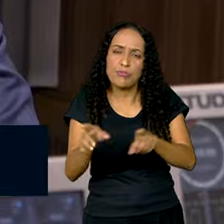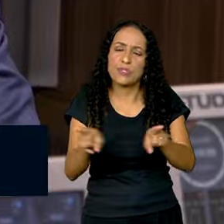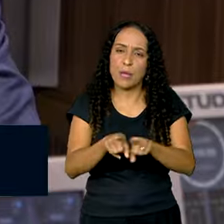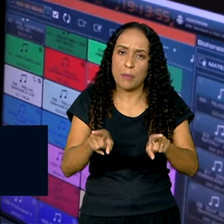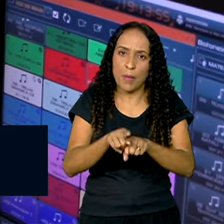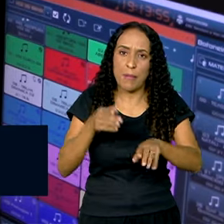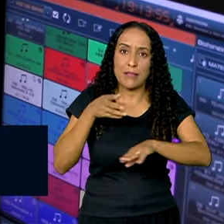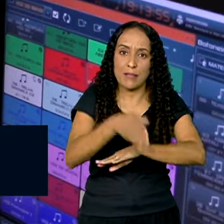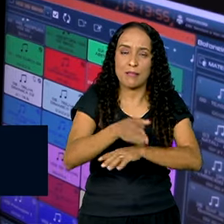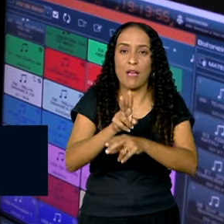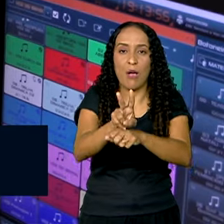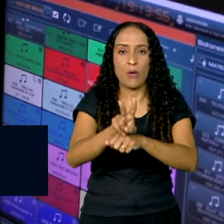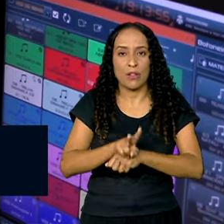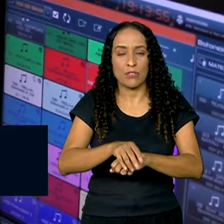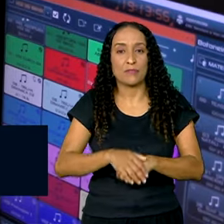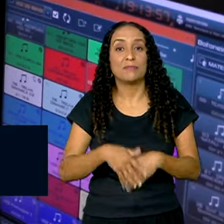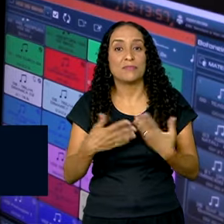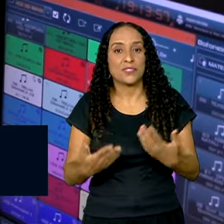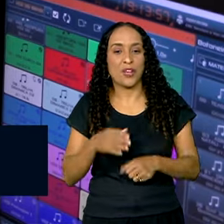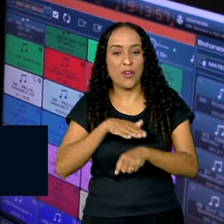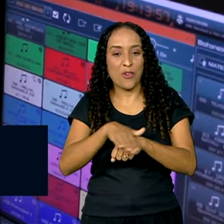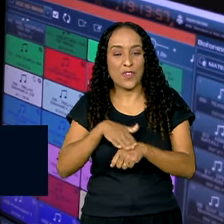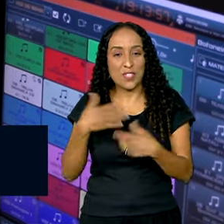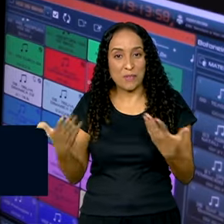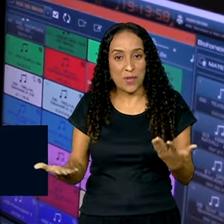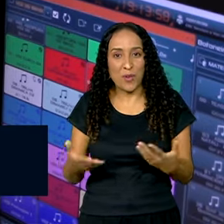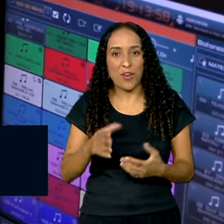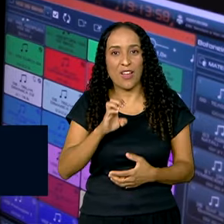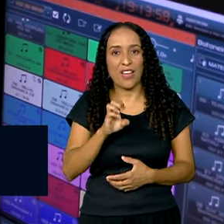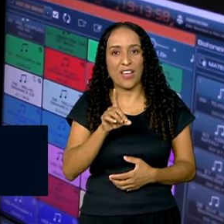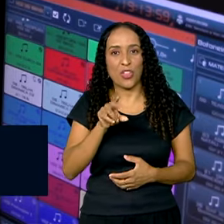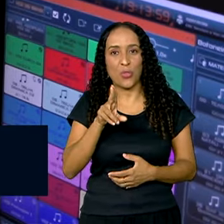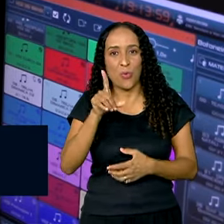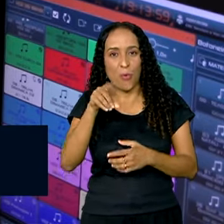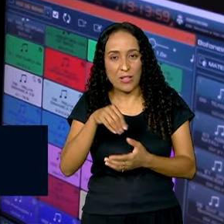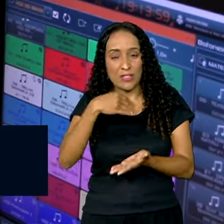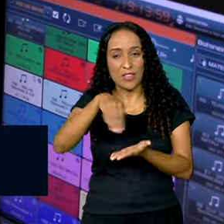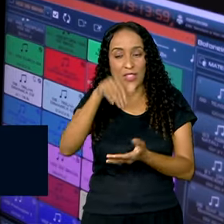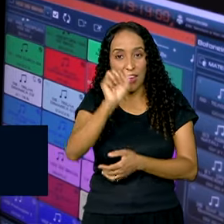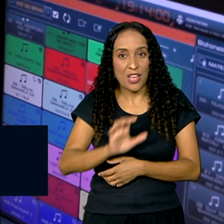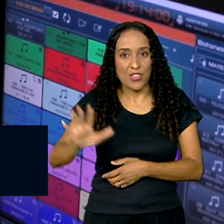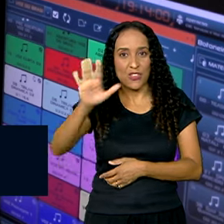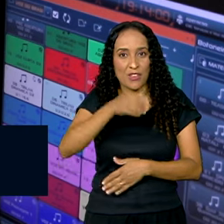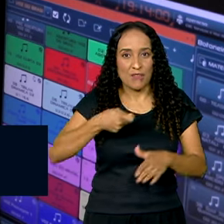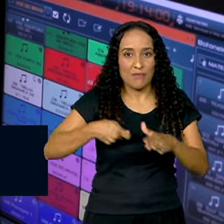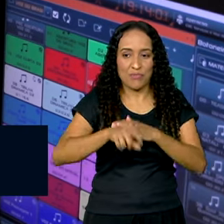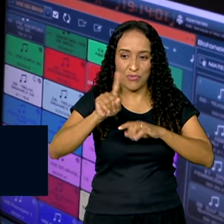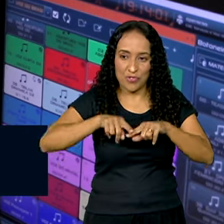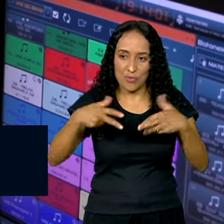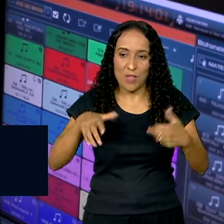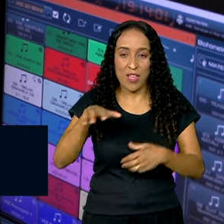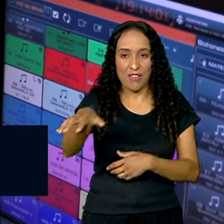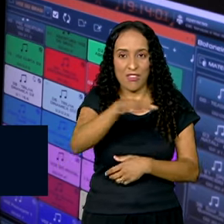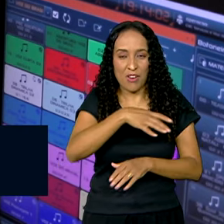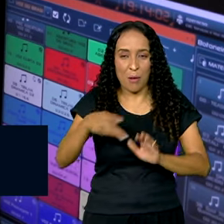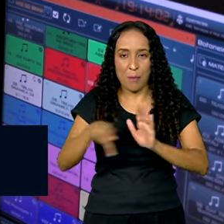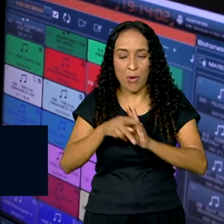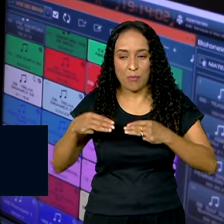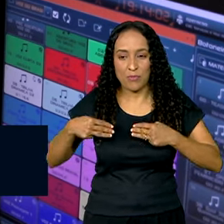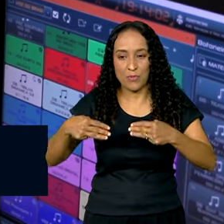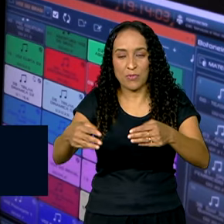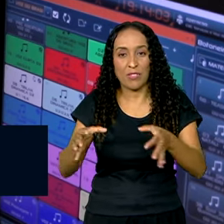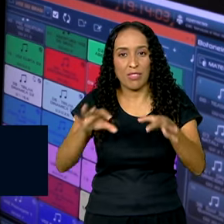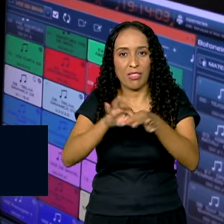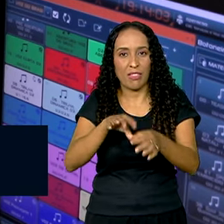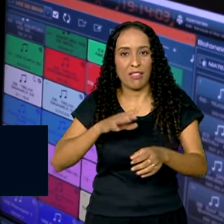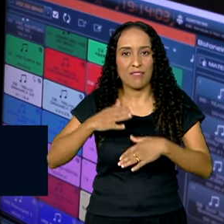esse crédito muito bem nós conversamos então com o Eduardo Tavares secretário Nacional de fundos e Instrumentos regionais do Ministério da Integração